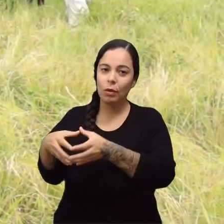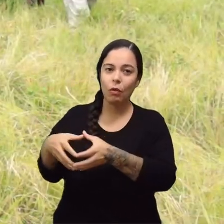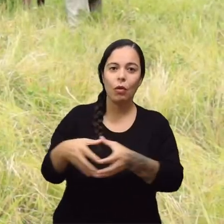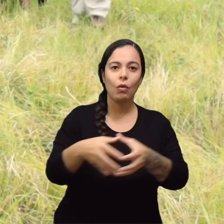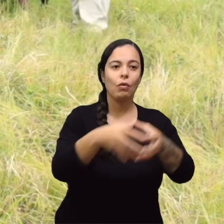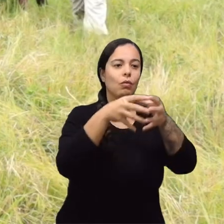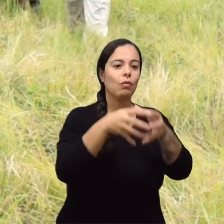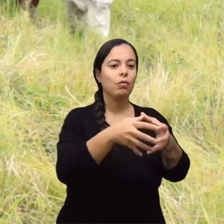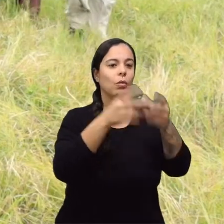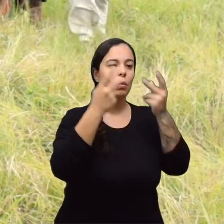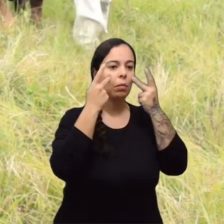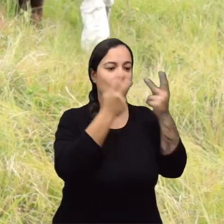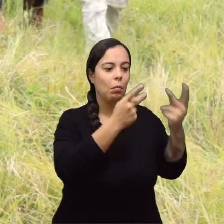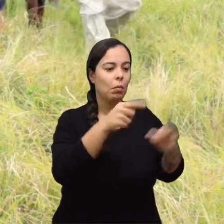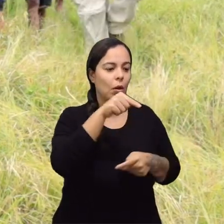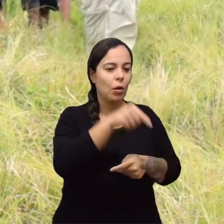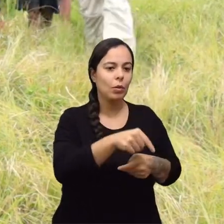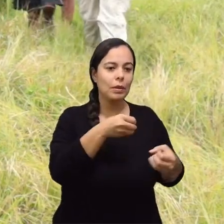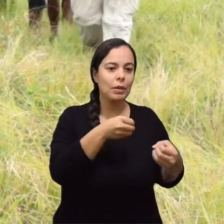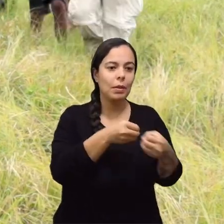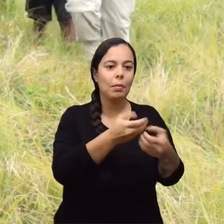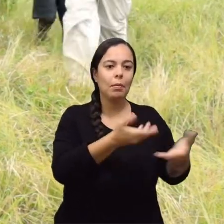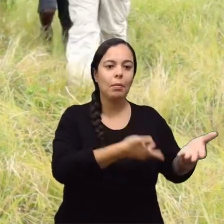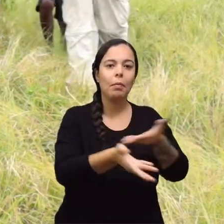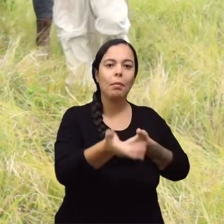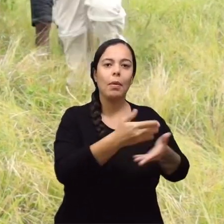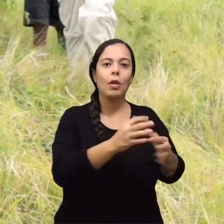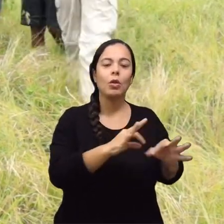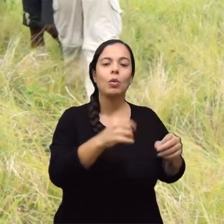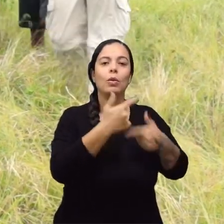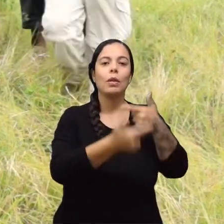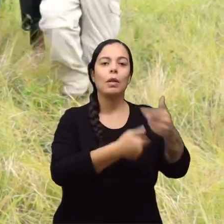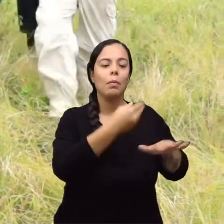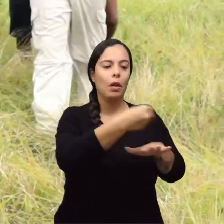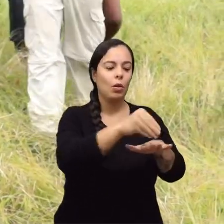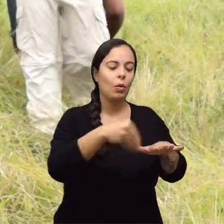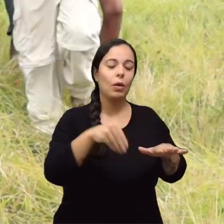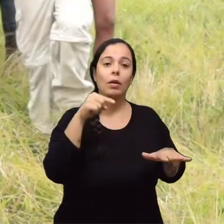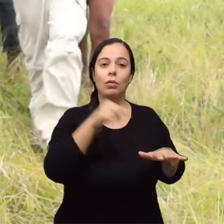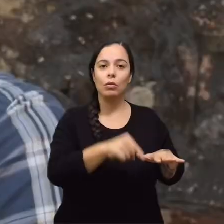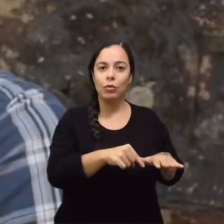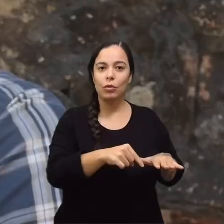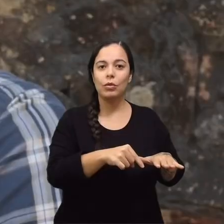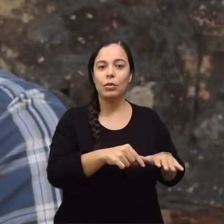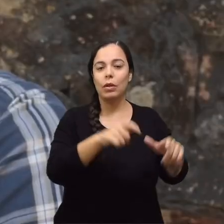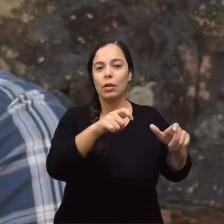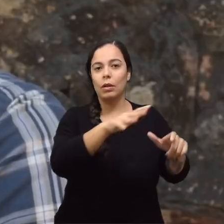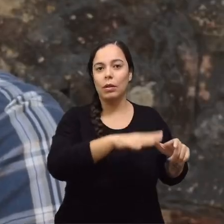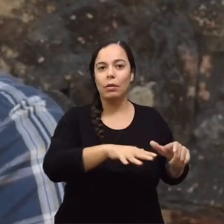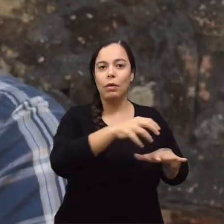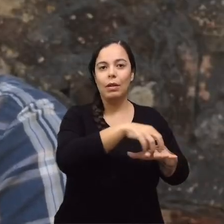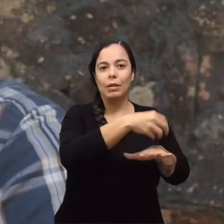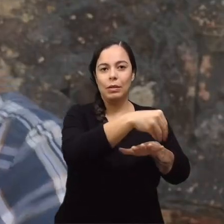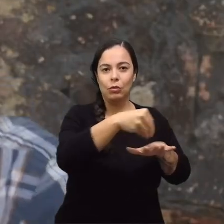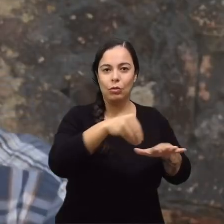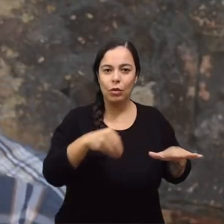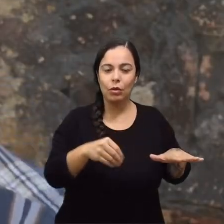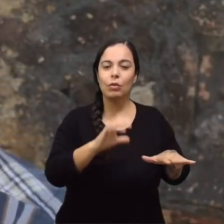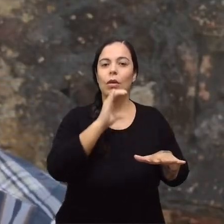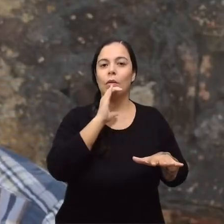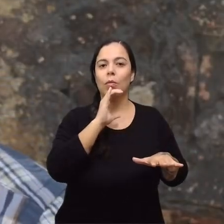para conhecer de perto esse trabalho de arqueologia que estava sendo realizado no